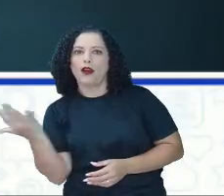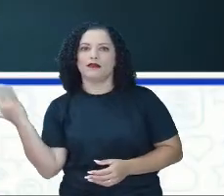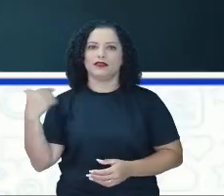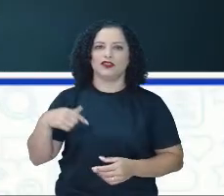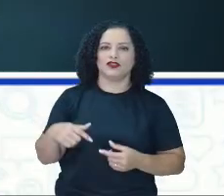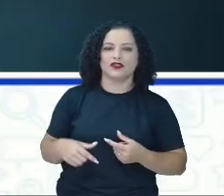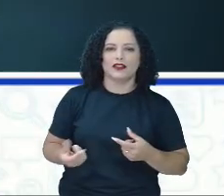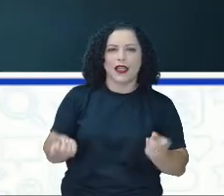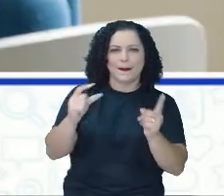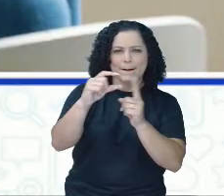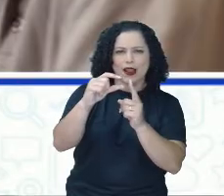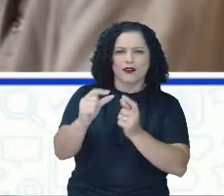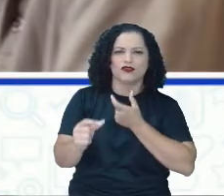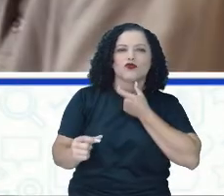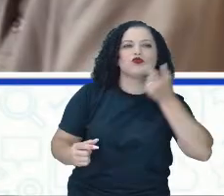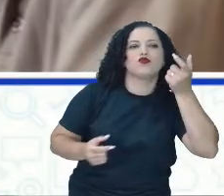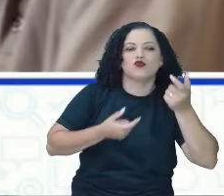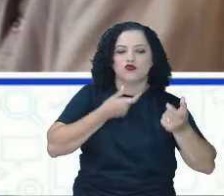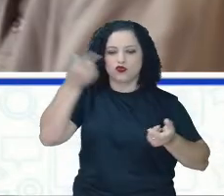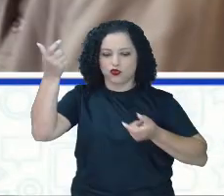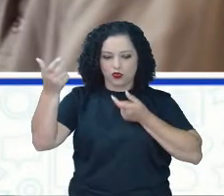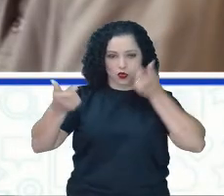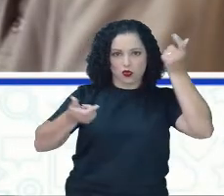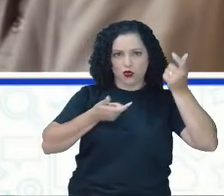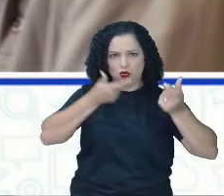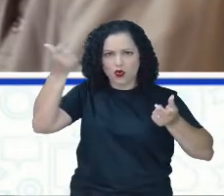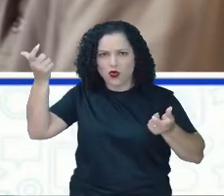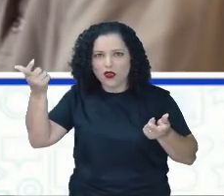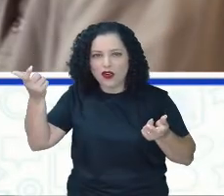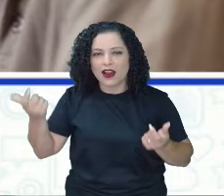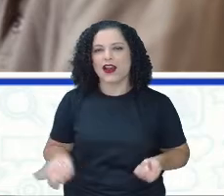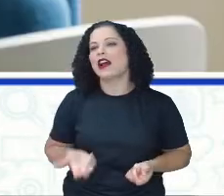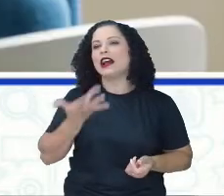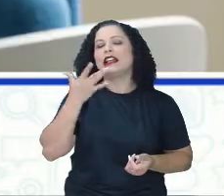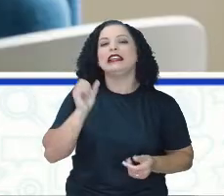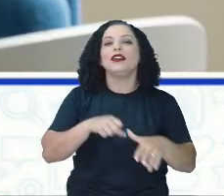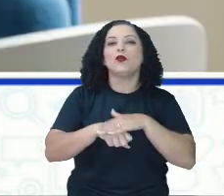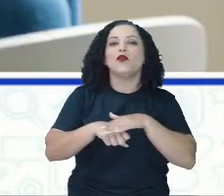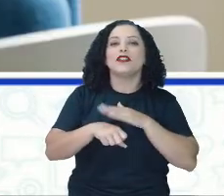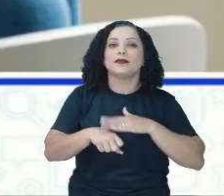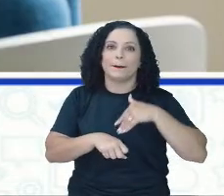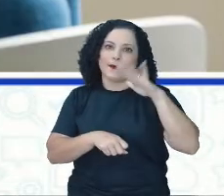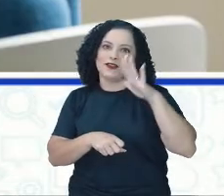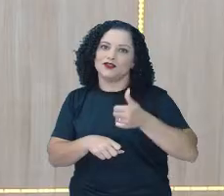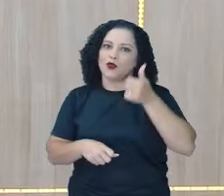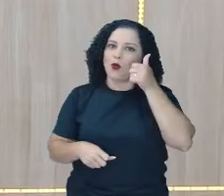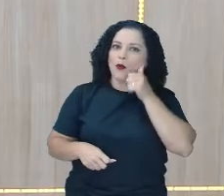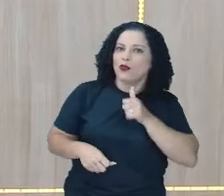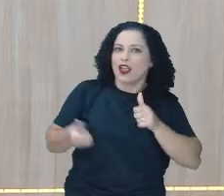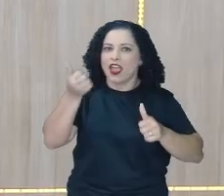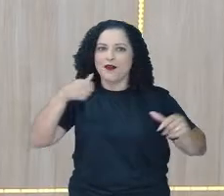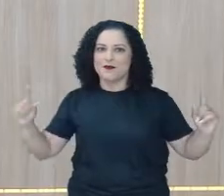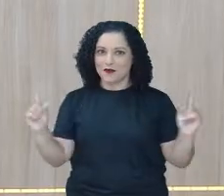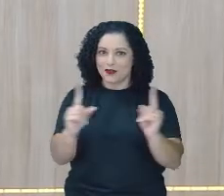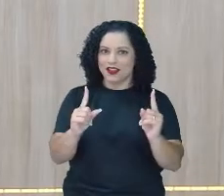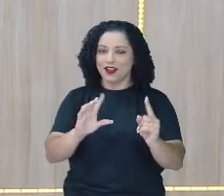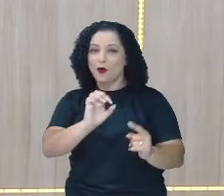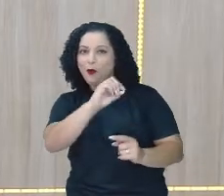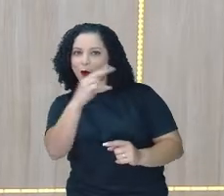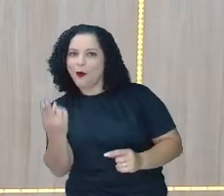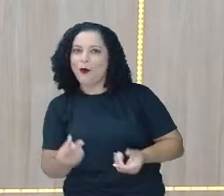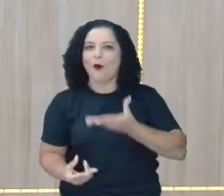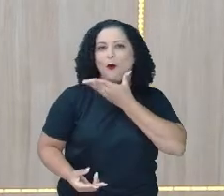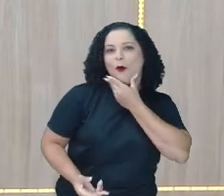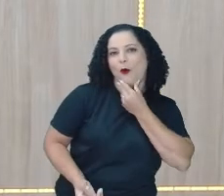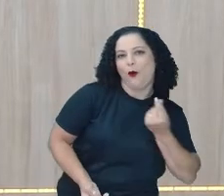falamos por dia? E quem é que fala mais? O homem com o homem, ou a mulher com a mulher, ou o homem fala mais e a mulher fala